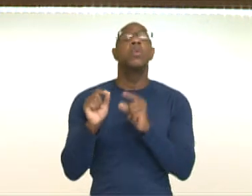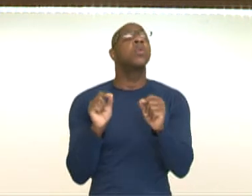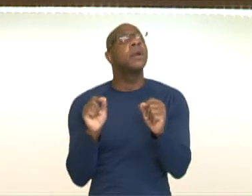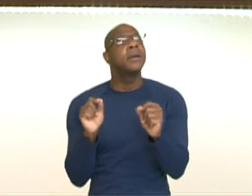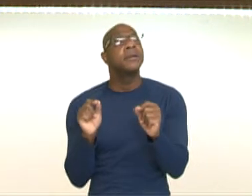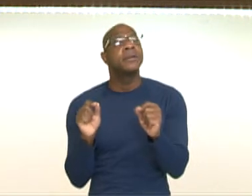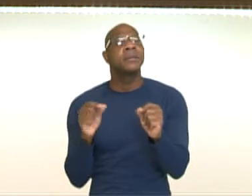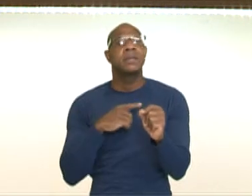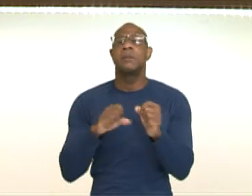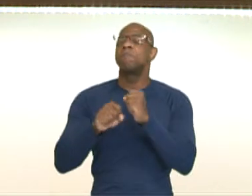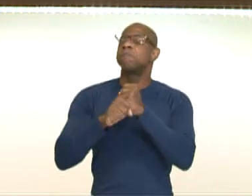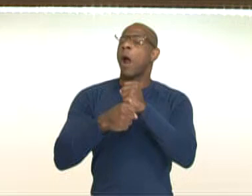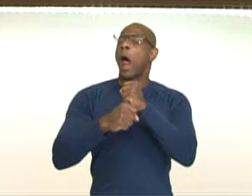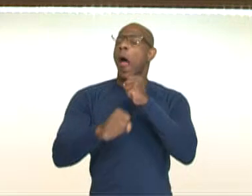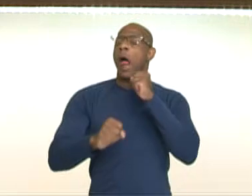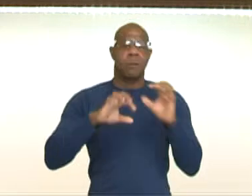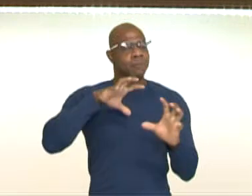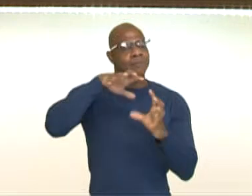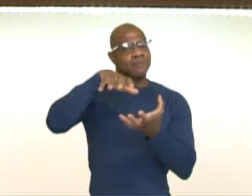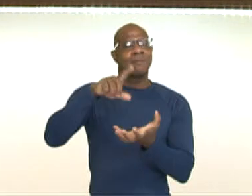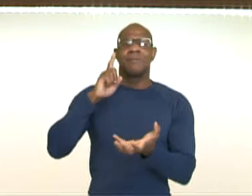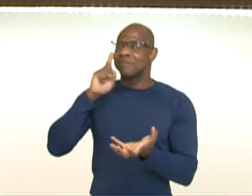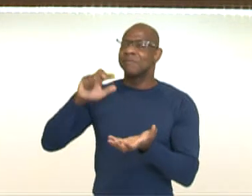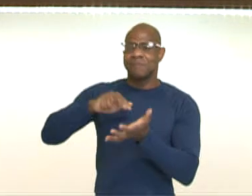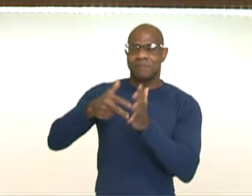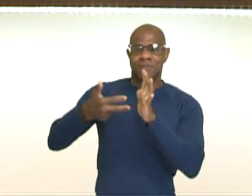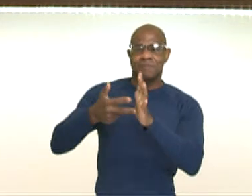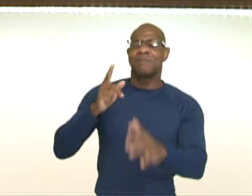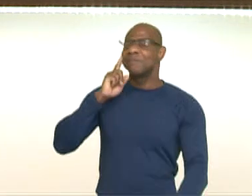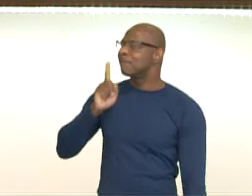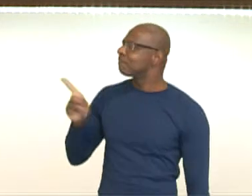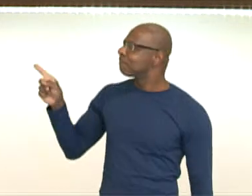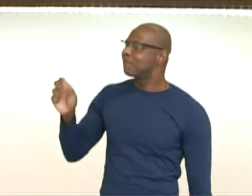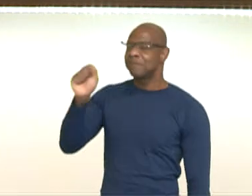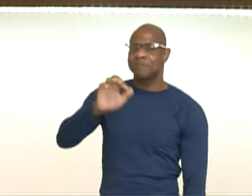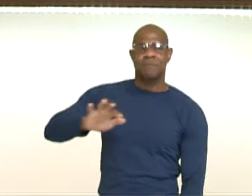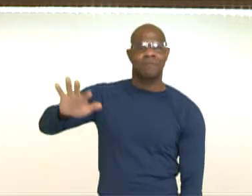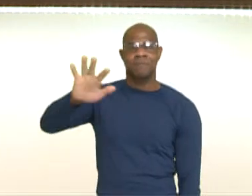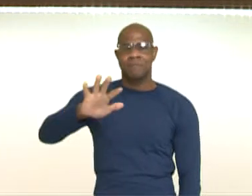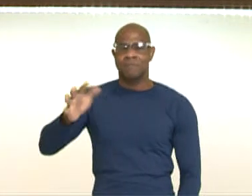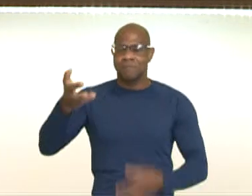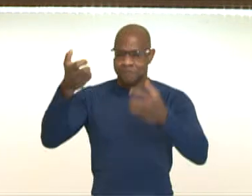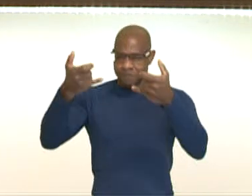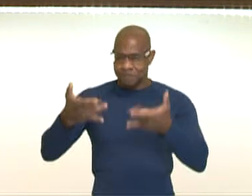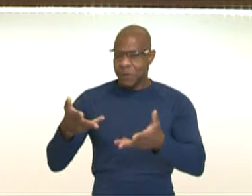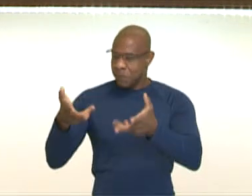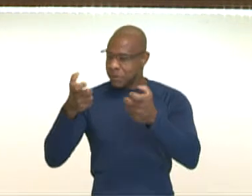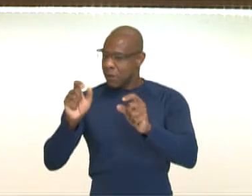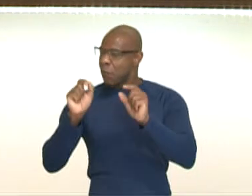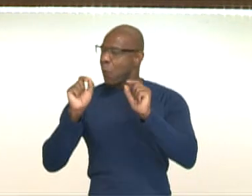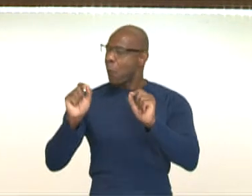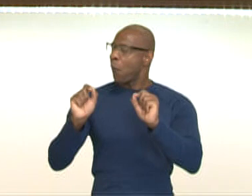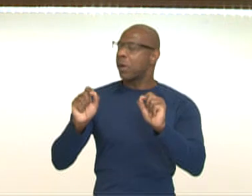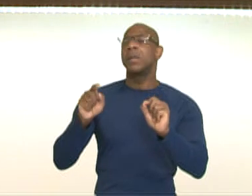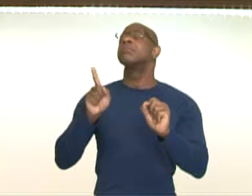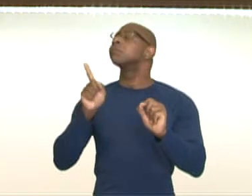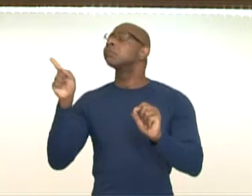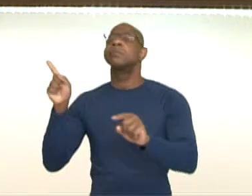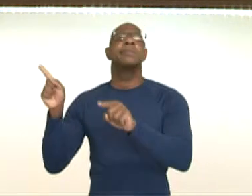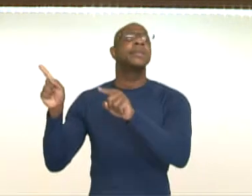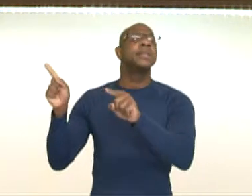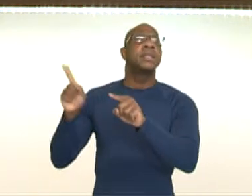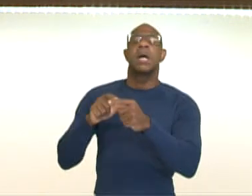do imenso planeta Terra. Então, olhando essa imagem, este perfil, você observa que, tendo a noção